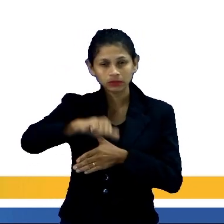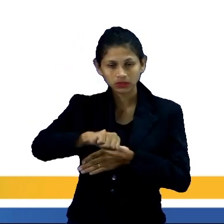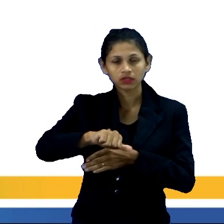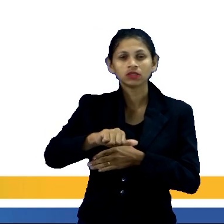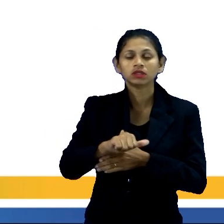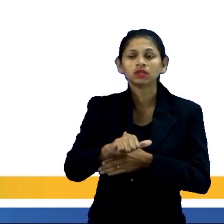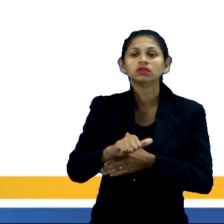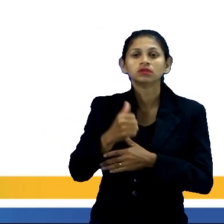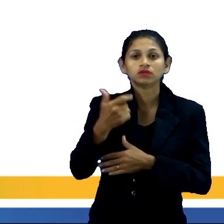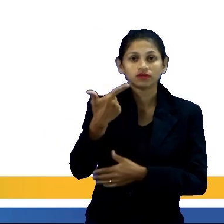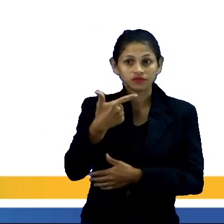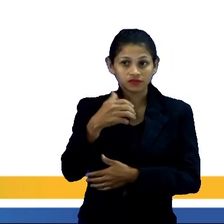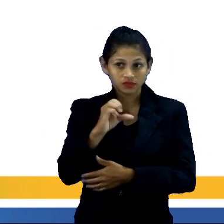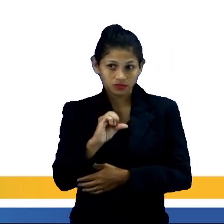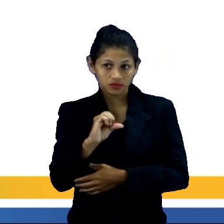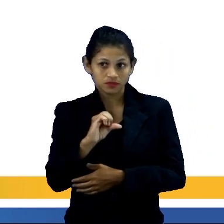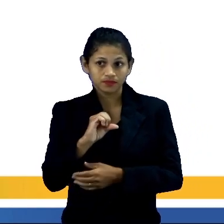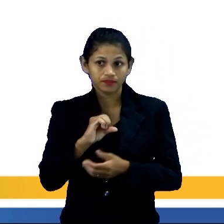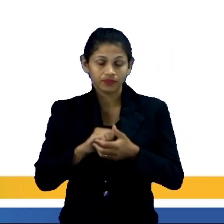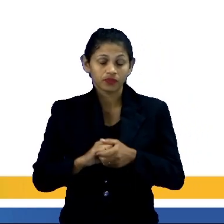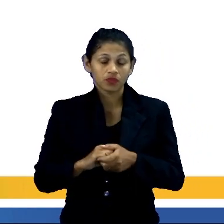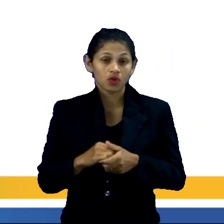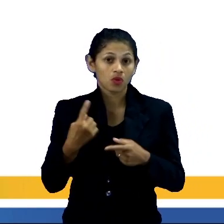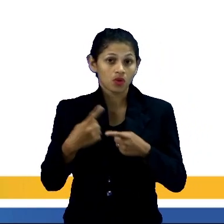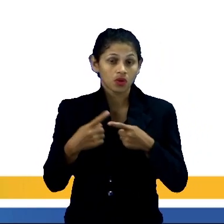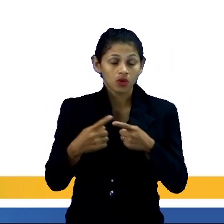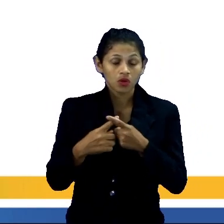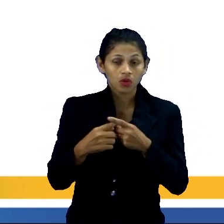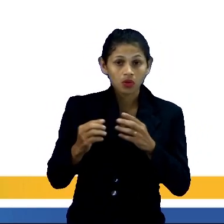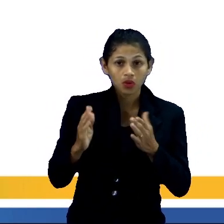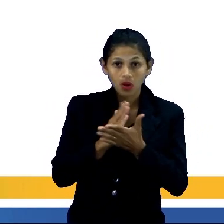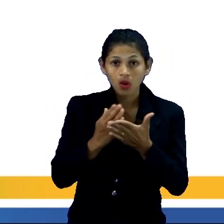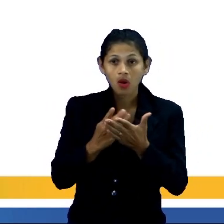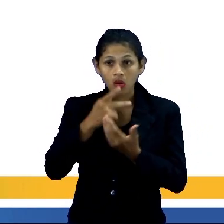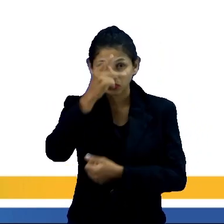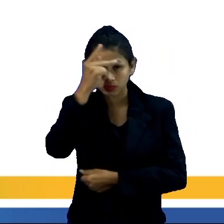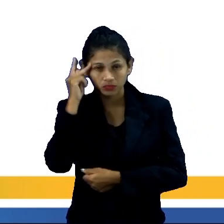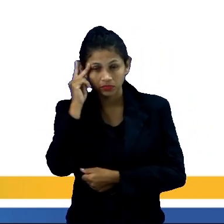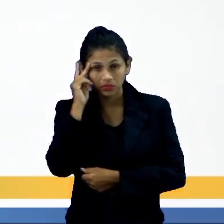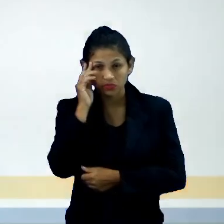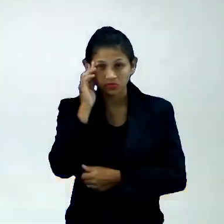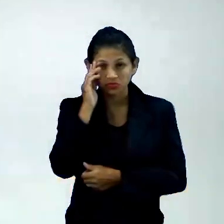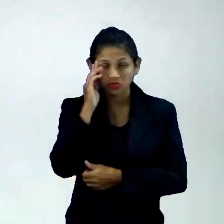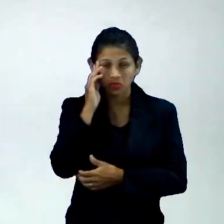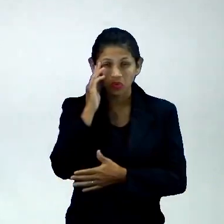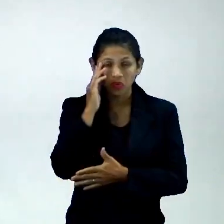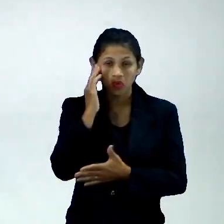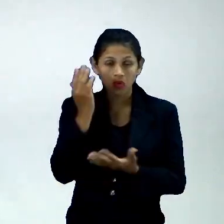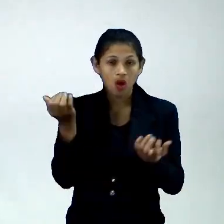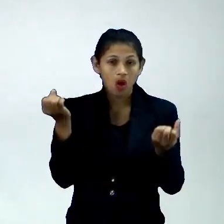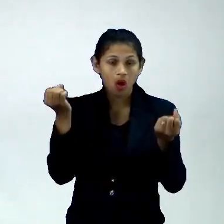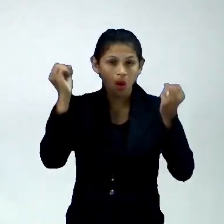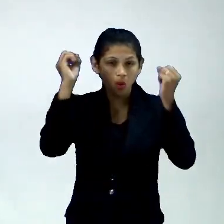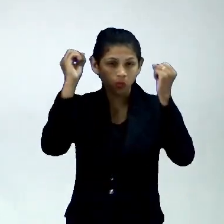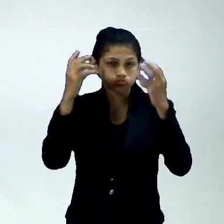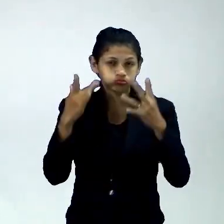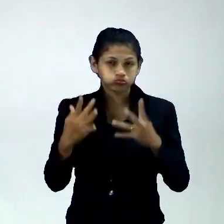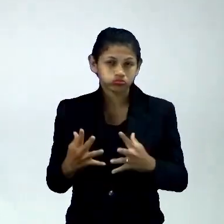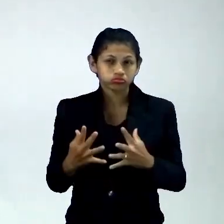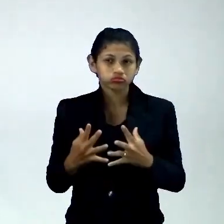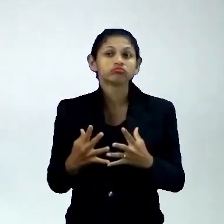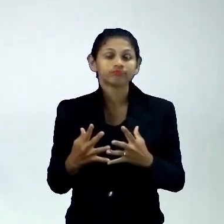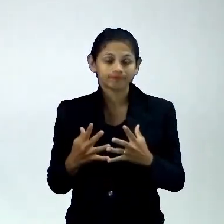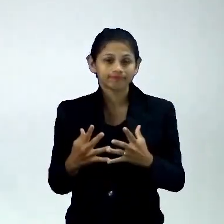eles entraram aí na falência e levaram a produção de café ao declínio. Então, quando a gente fala nesse primeiro